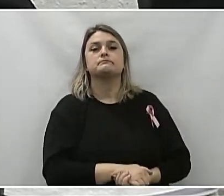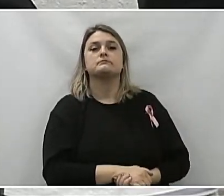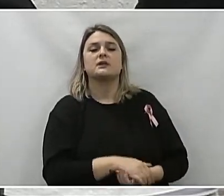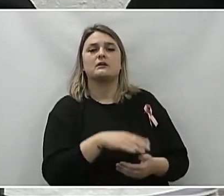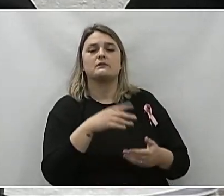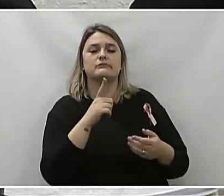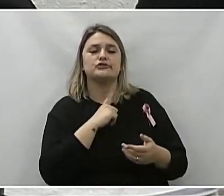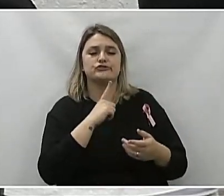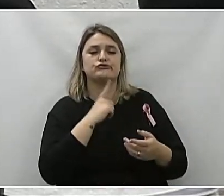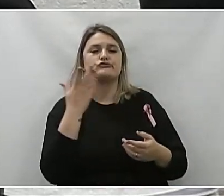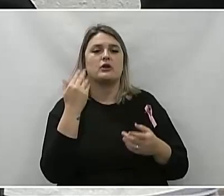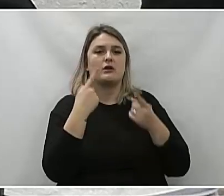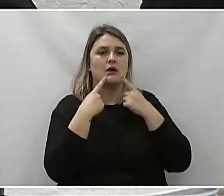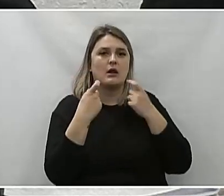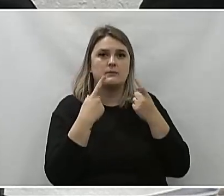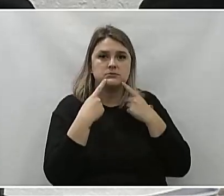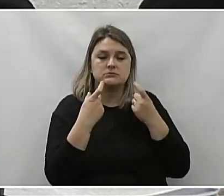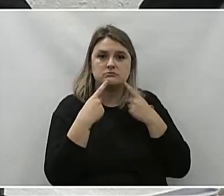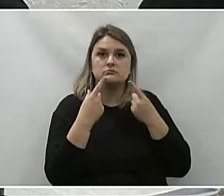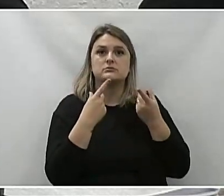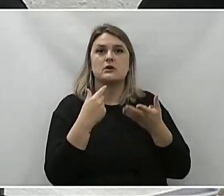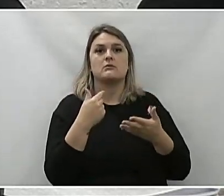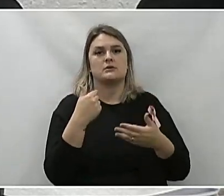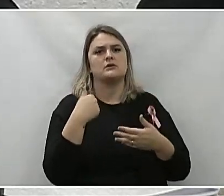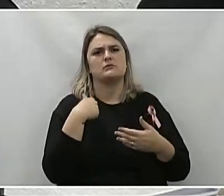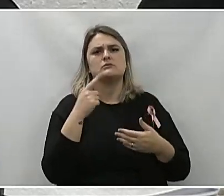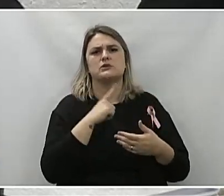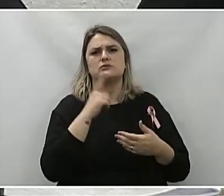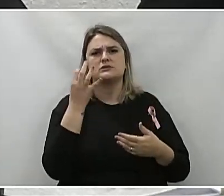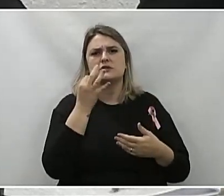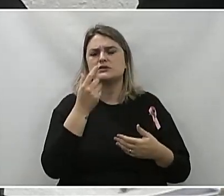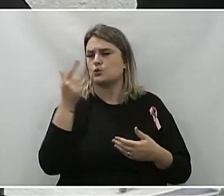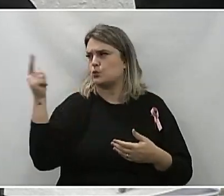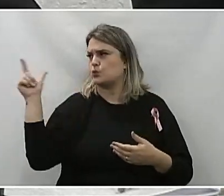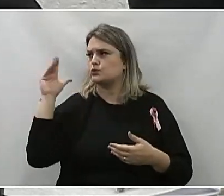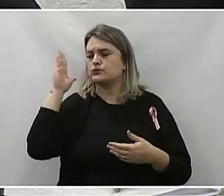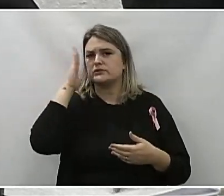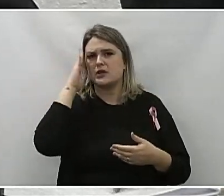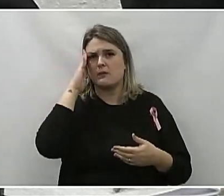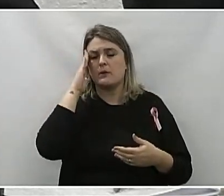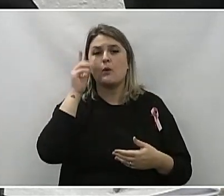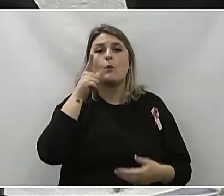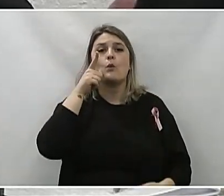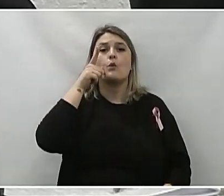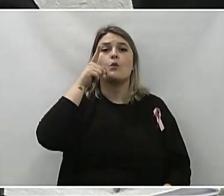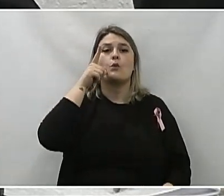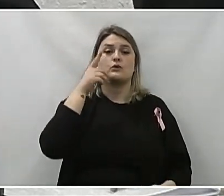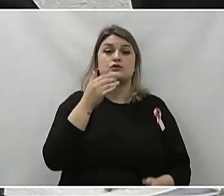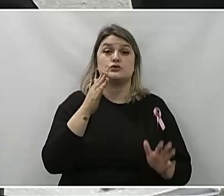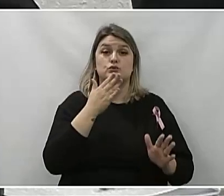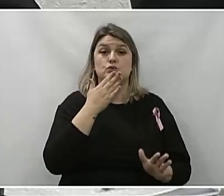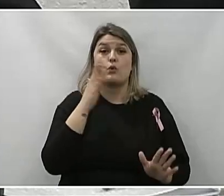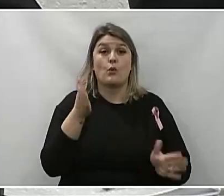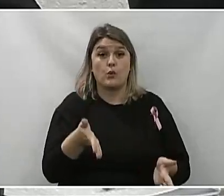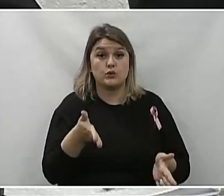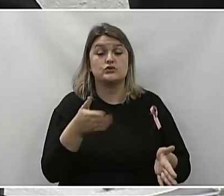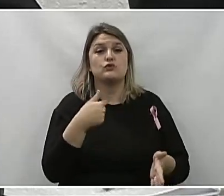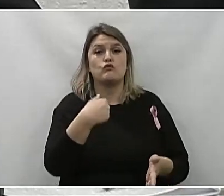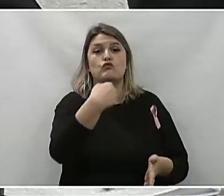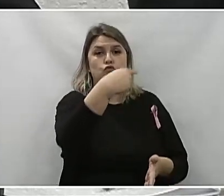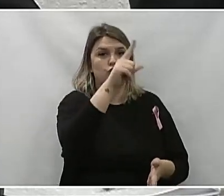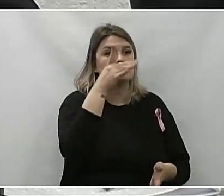muitas reclamações veio a mim eu tenho certeza que os demais vereadores e ontem hoje desculpe estive